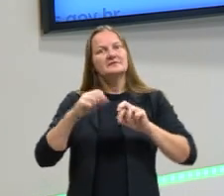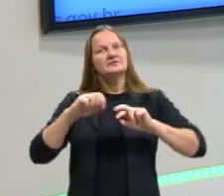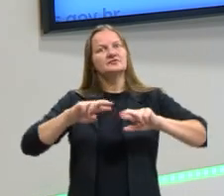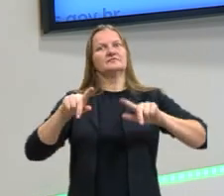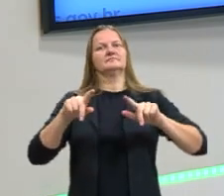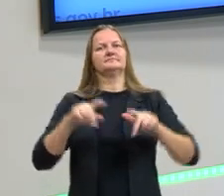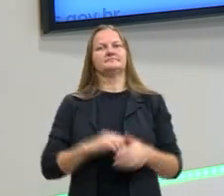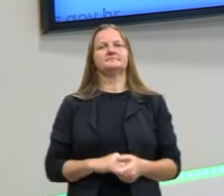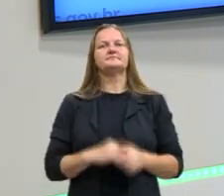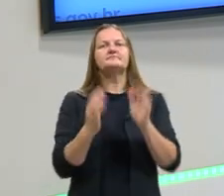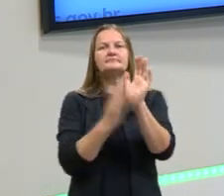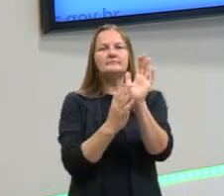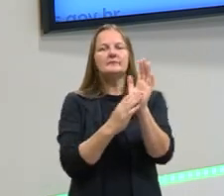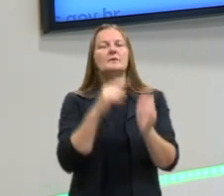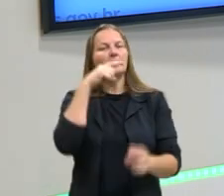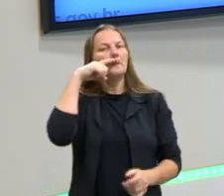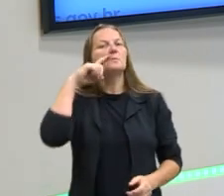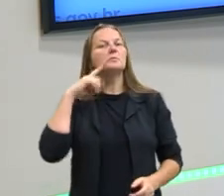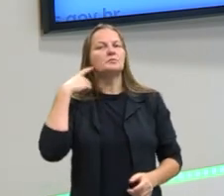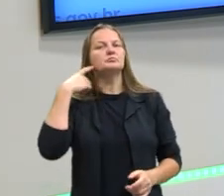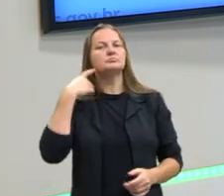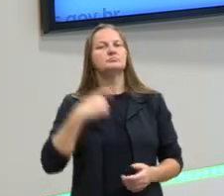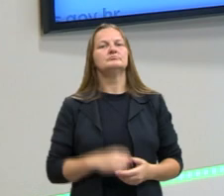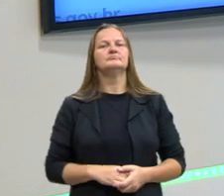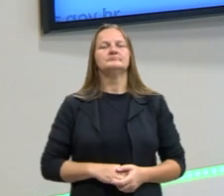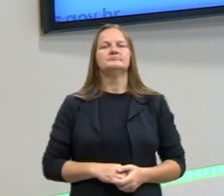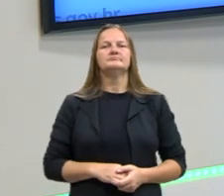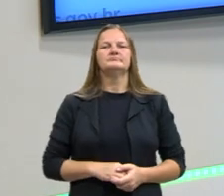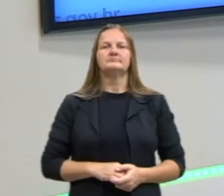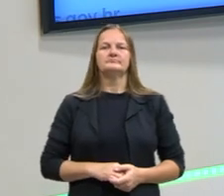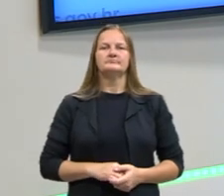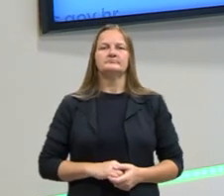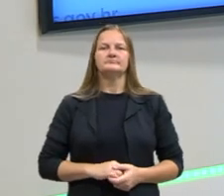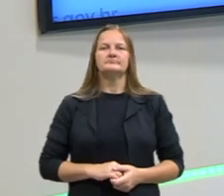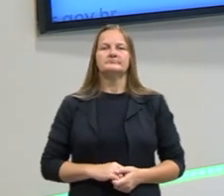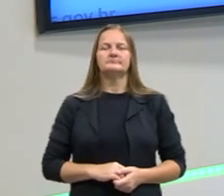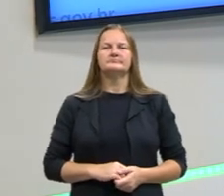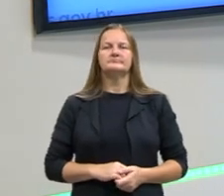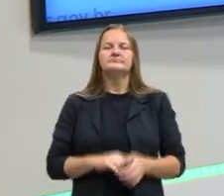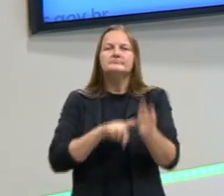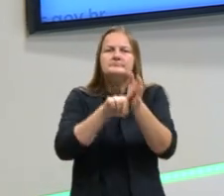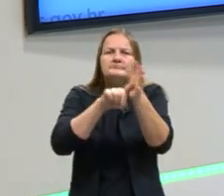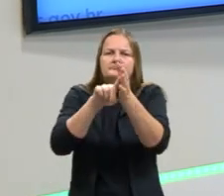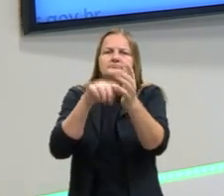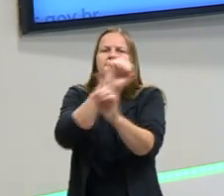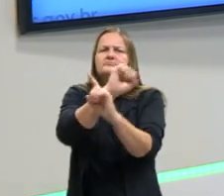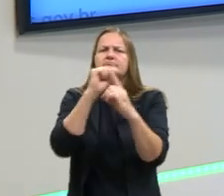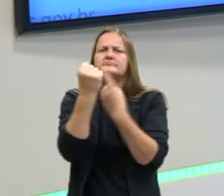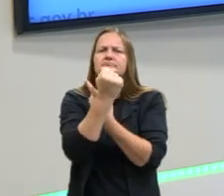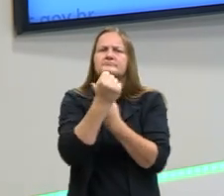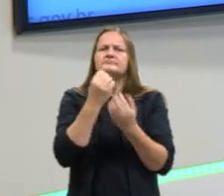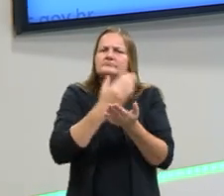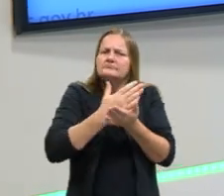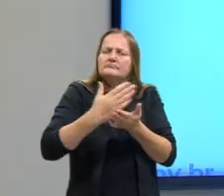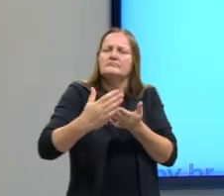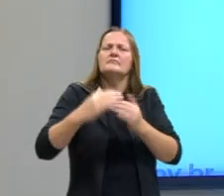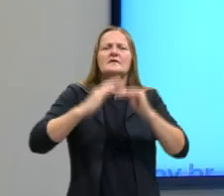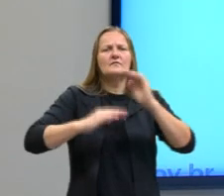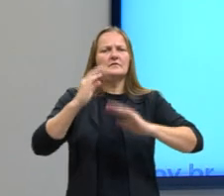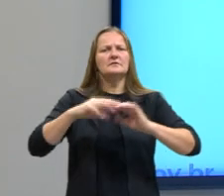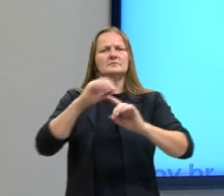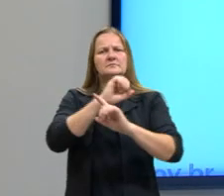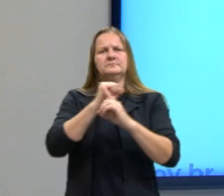essa é uma proposta do nosso amigo Emily dukai né a questionar então estudar a sociedade a partir desses fatos sociais